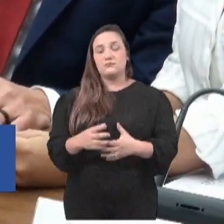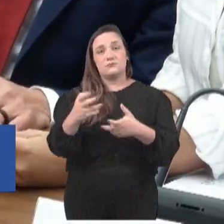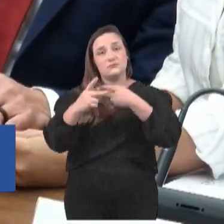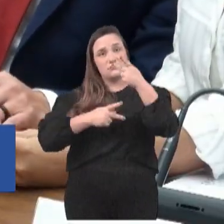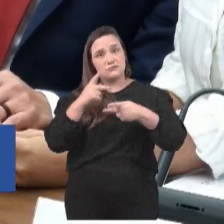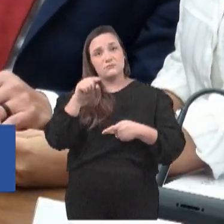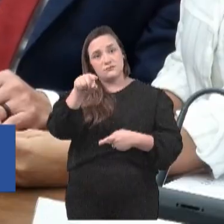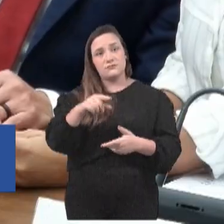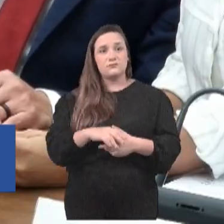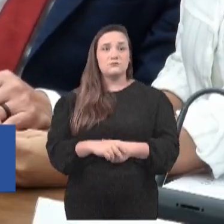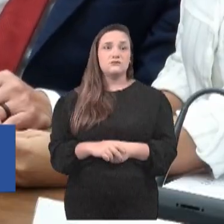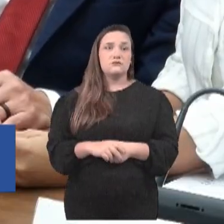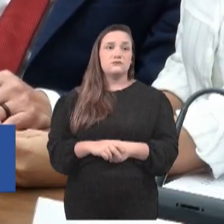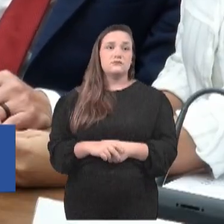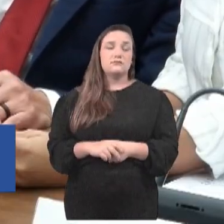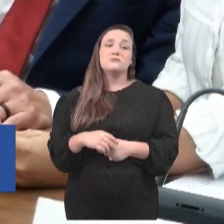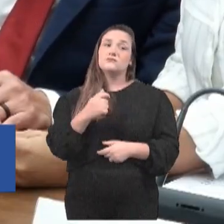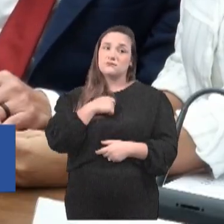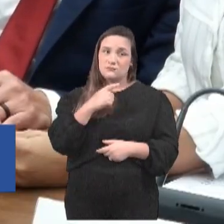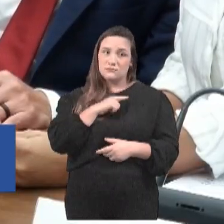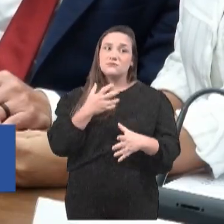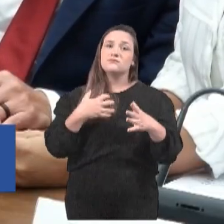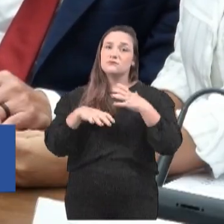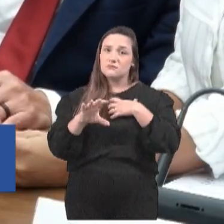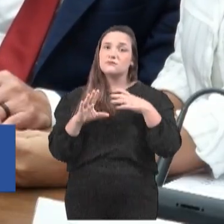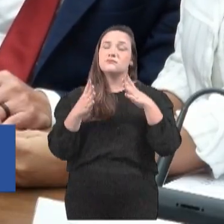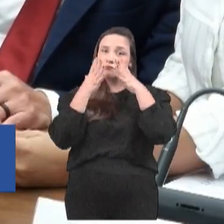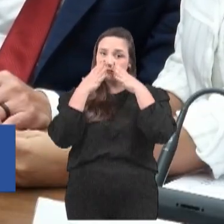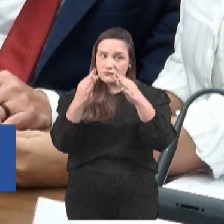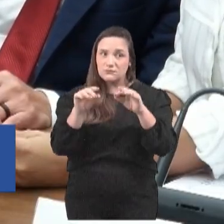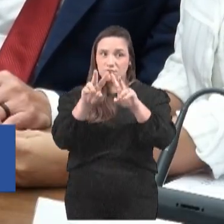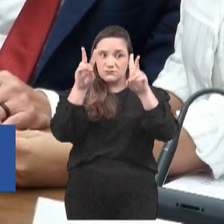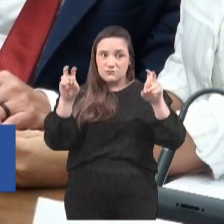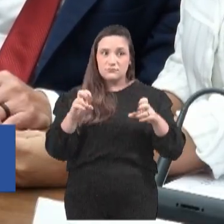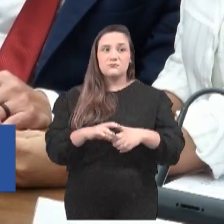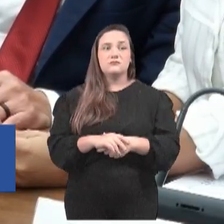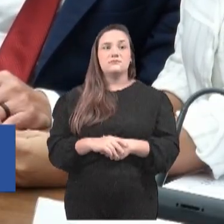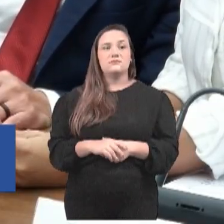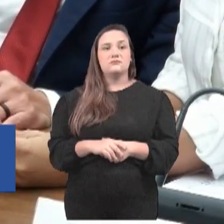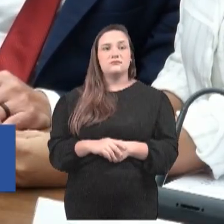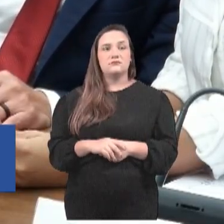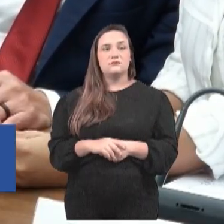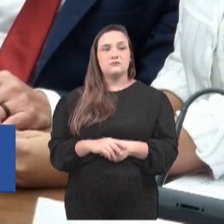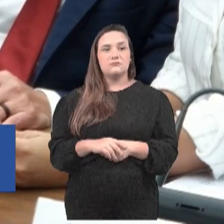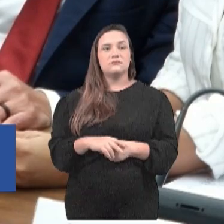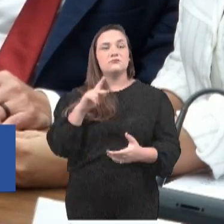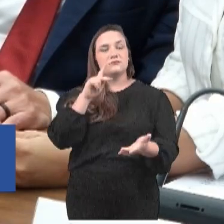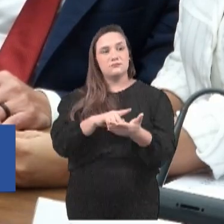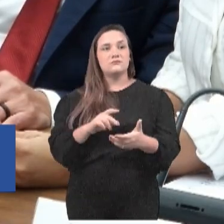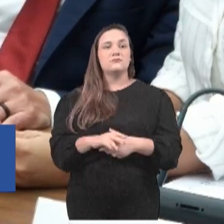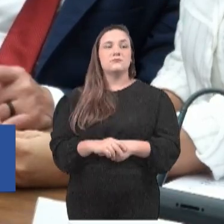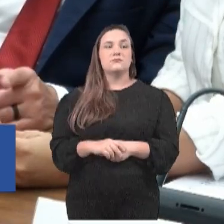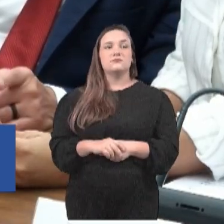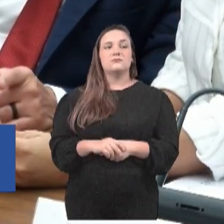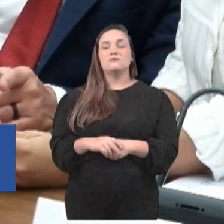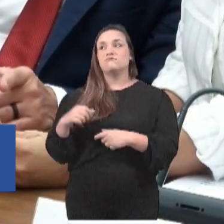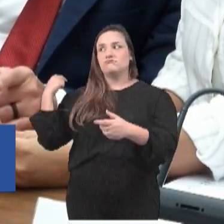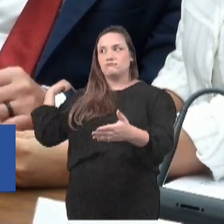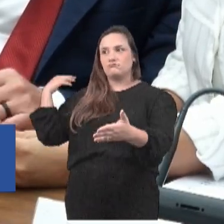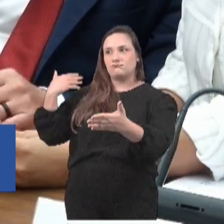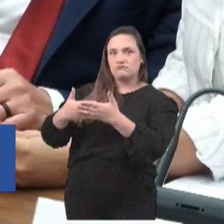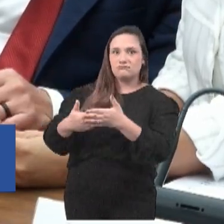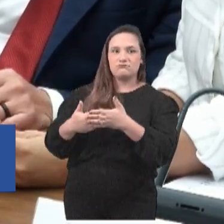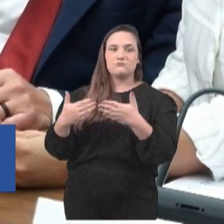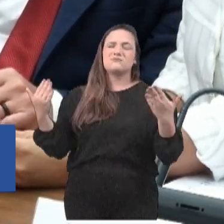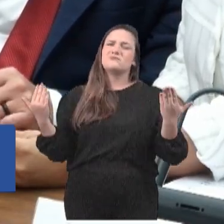Vossa Excelência que eu sou sensível a essa pauta e que, efetivamente, de lá para cá,